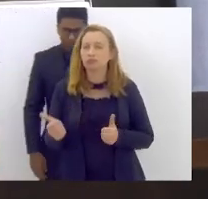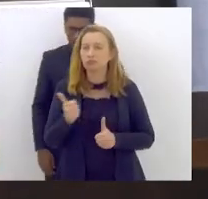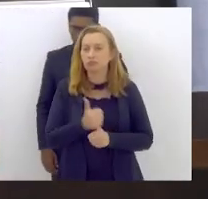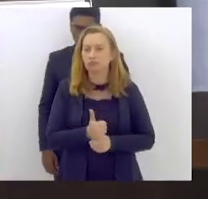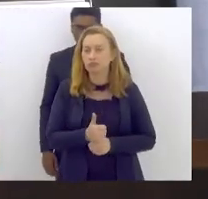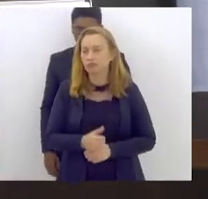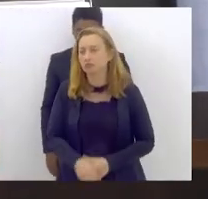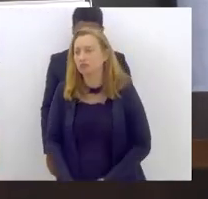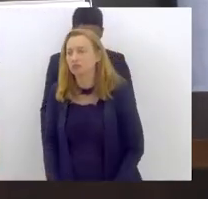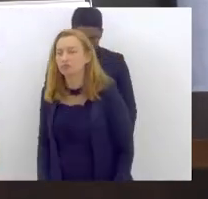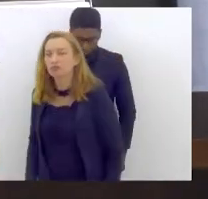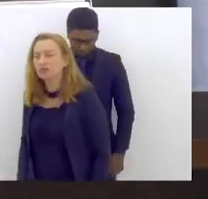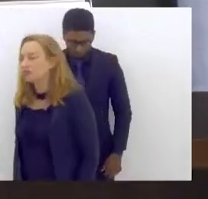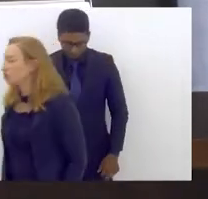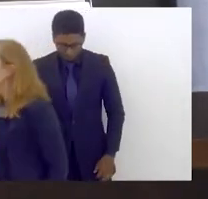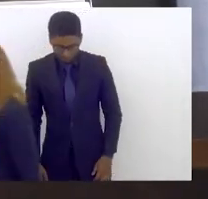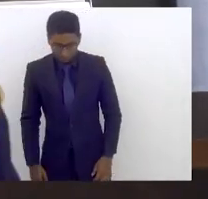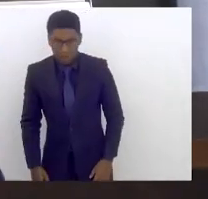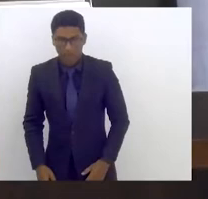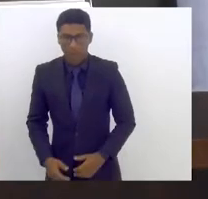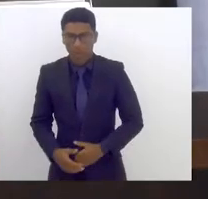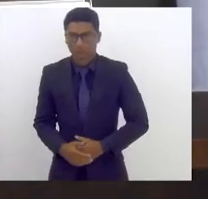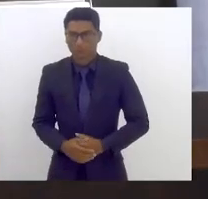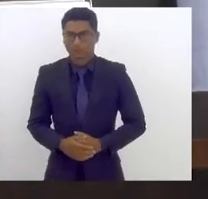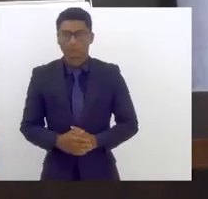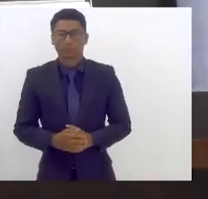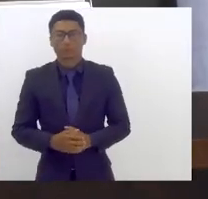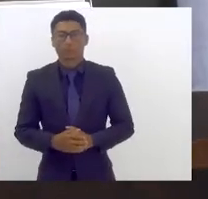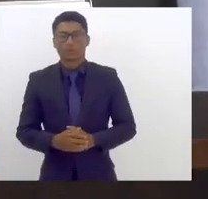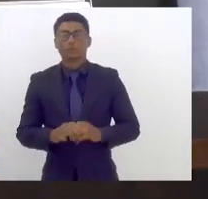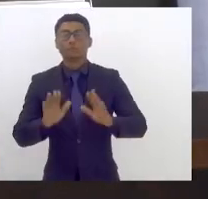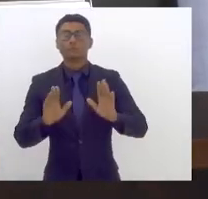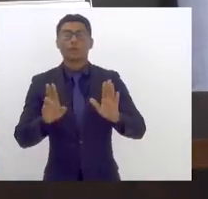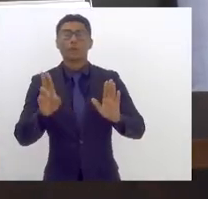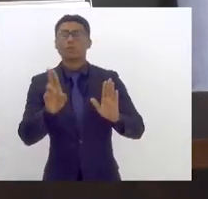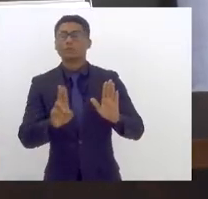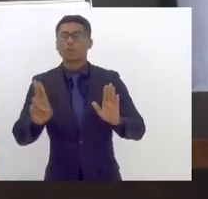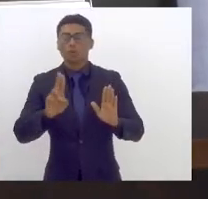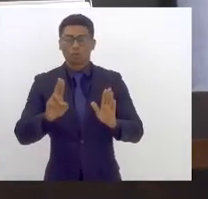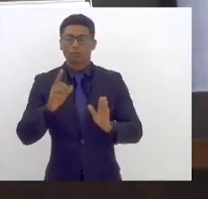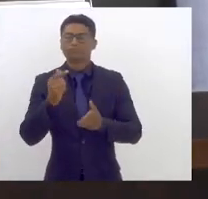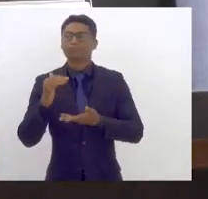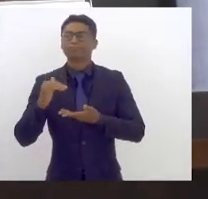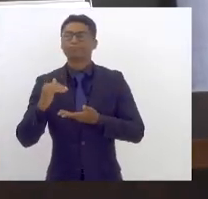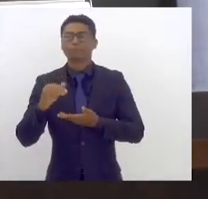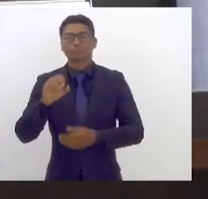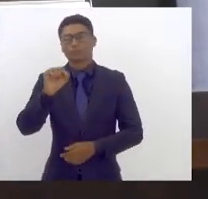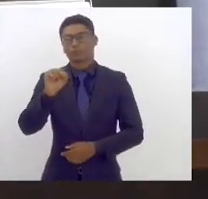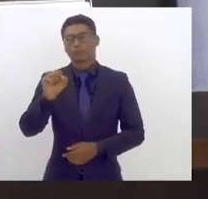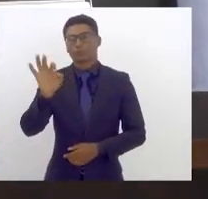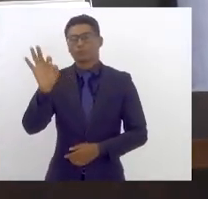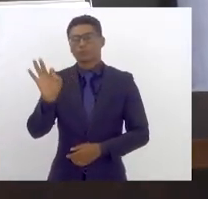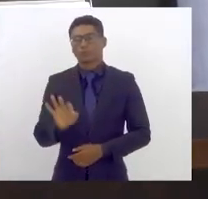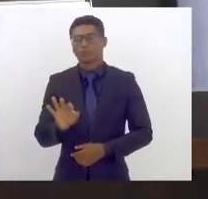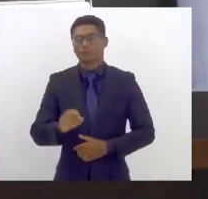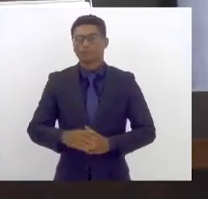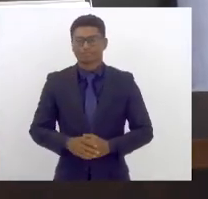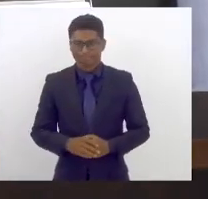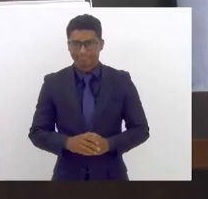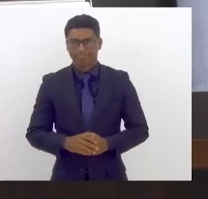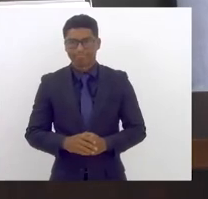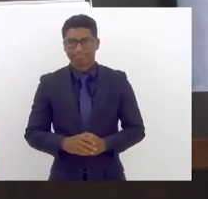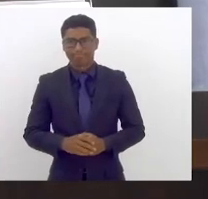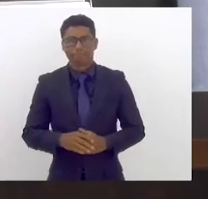27 por cento liquidados apenas por cento pagos apenas